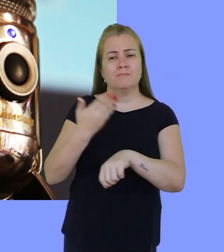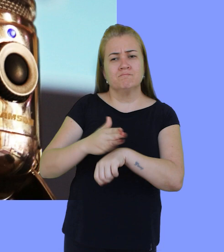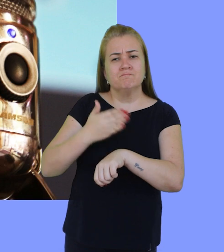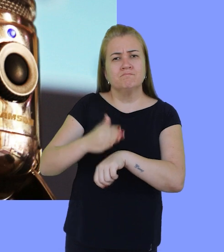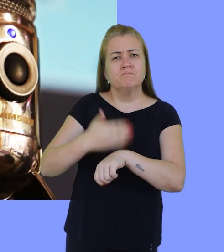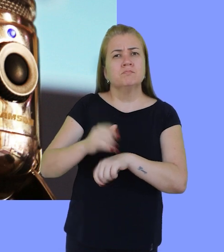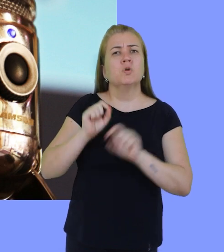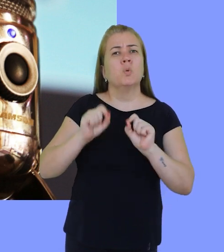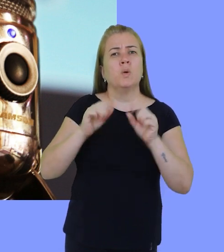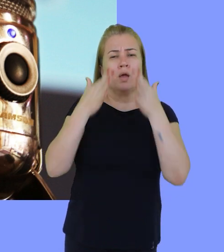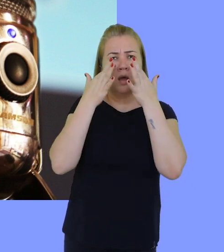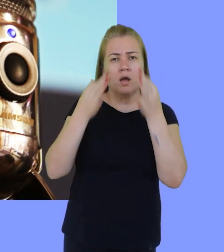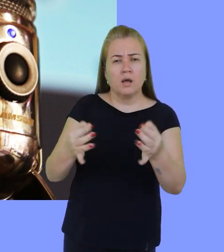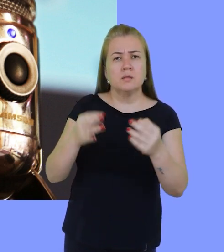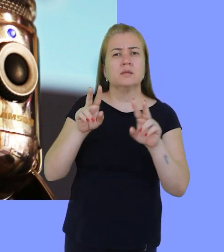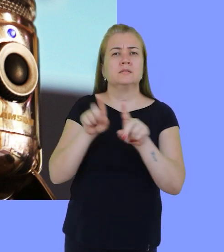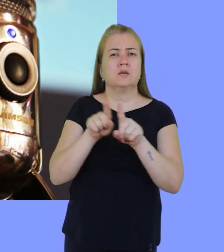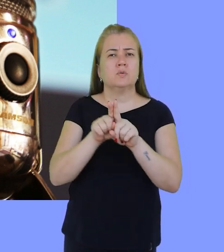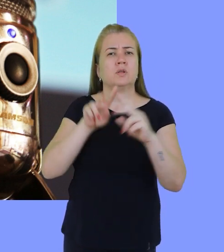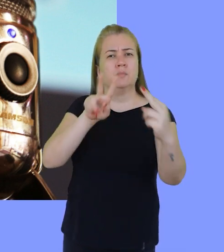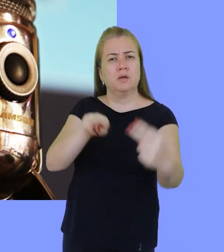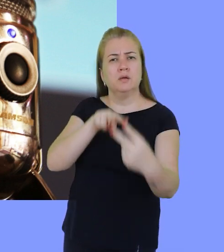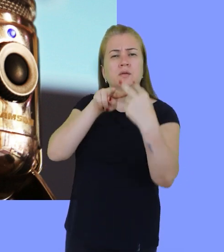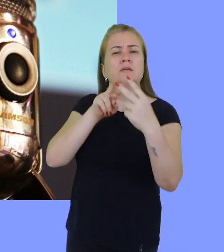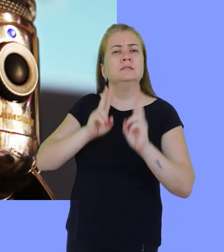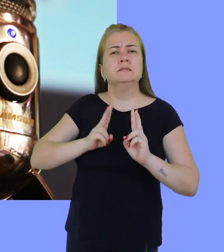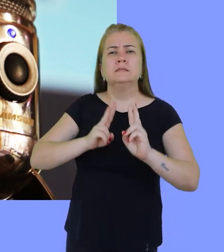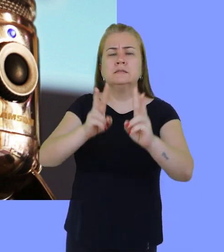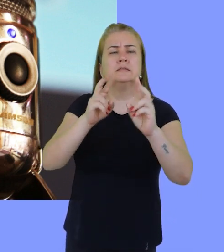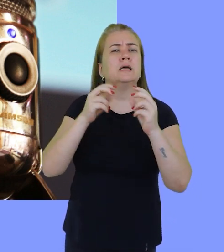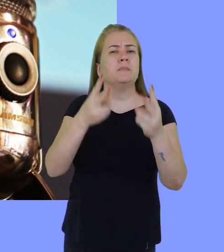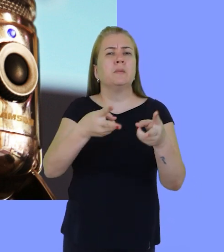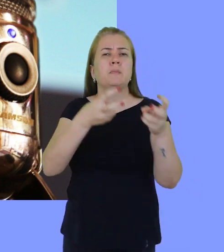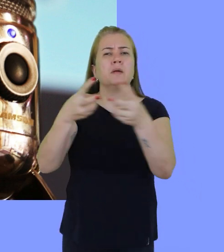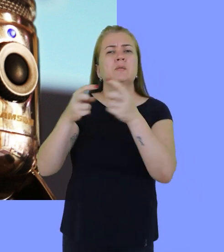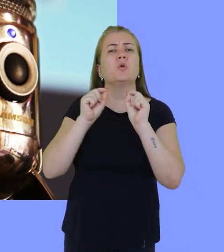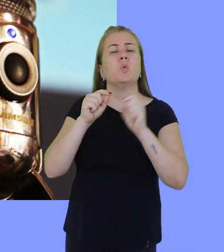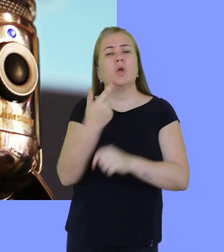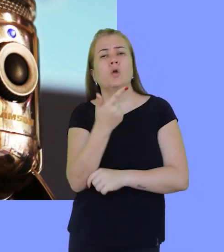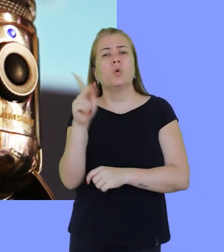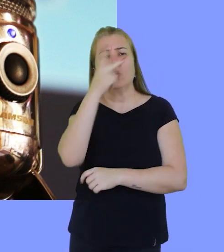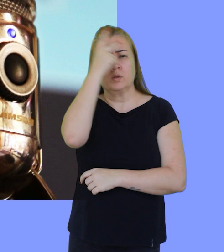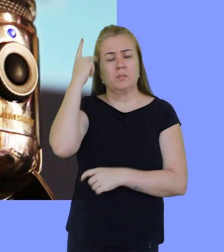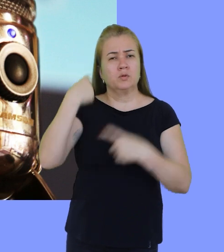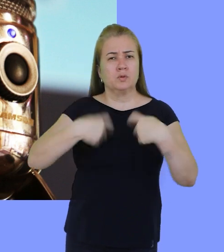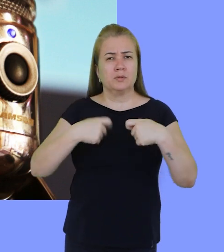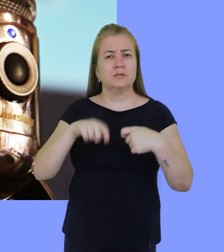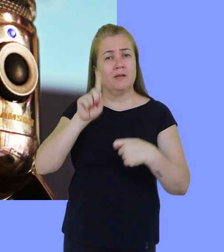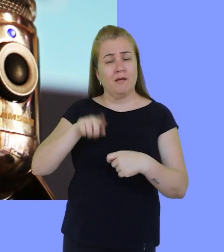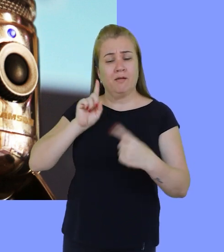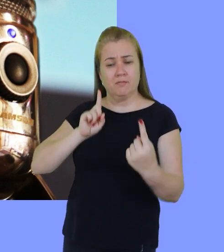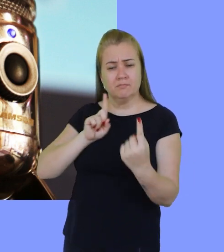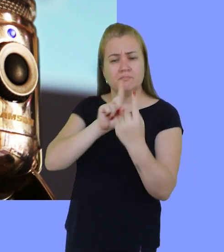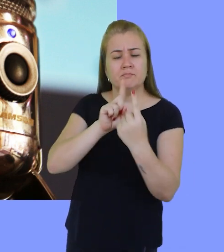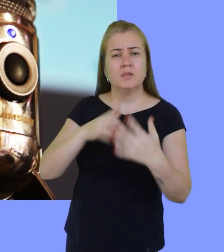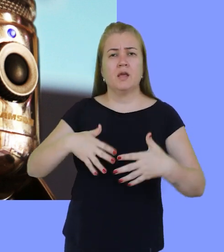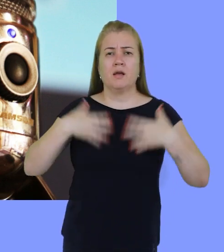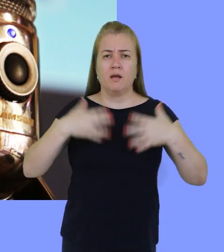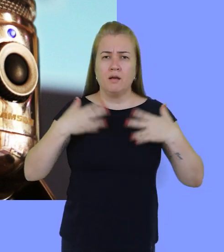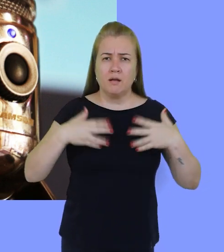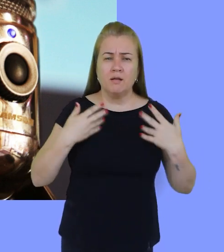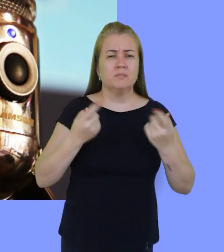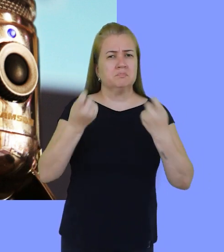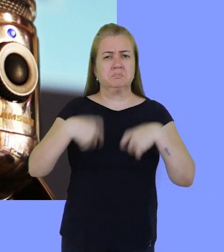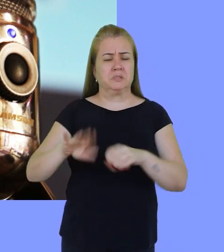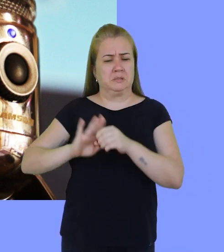exercício ativo de atenção, de diálogo, com intensa escuta do outro e de si próprio. É estar próximo, estar com